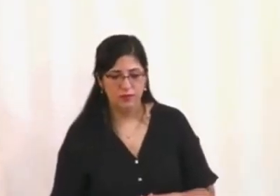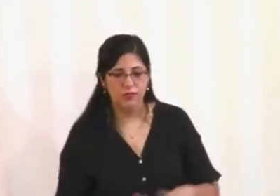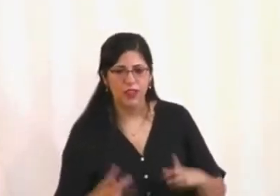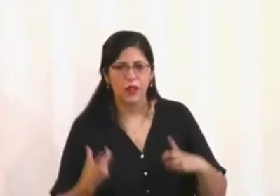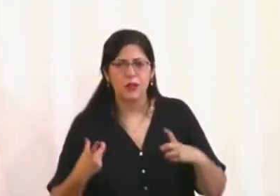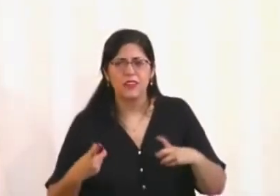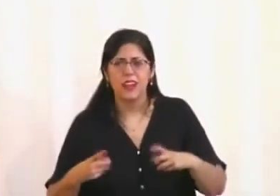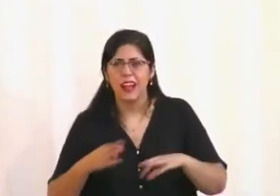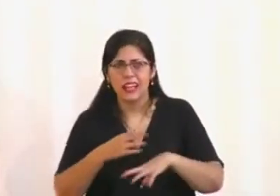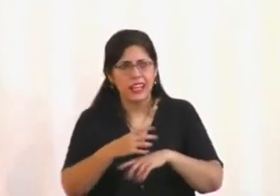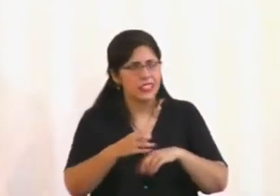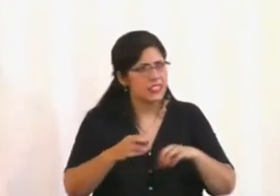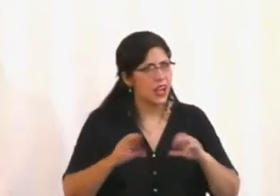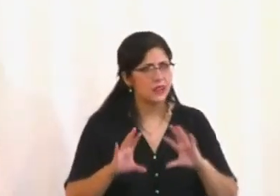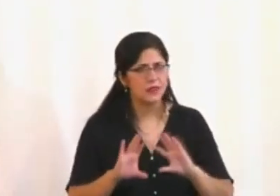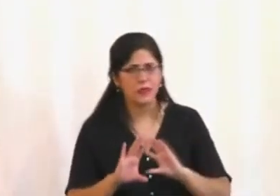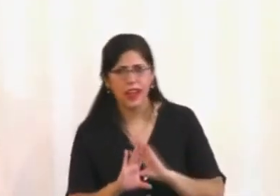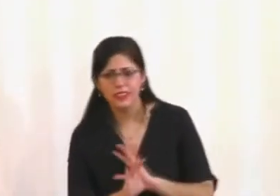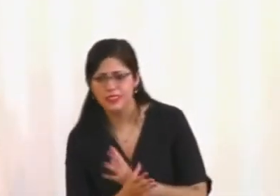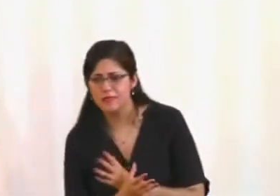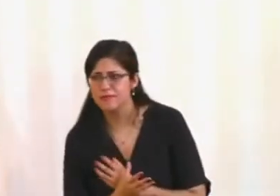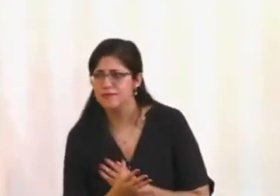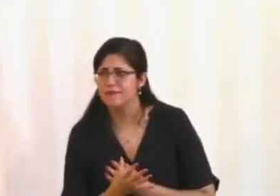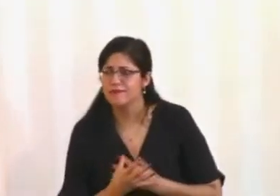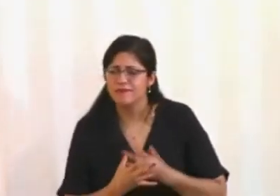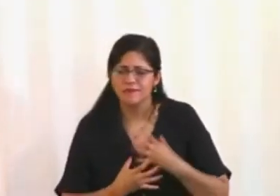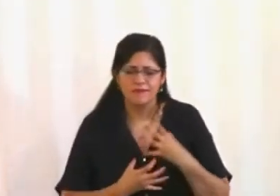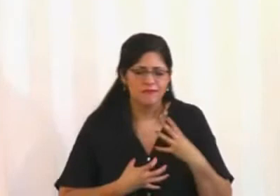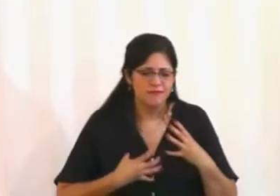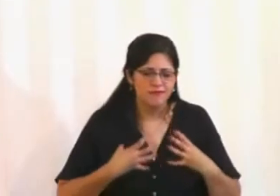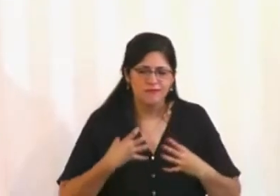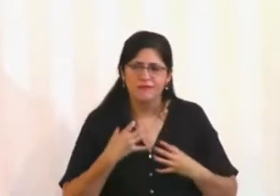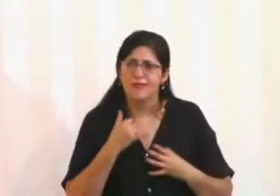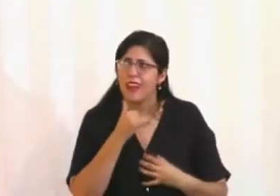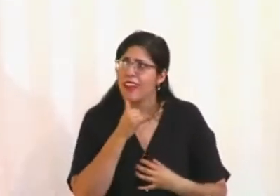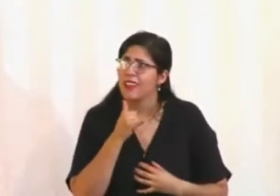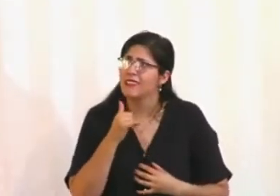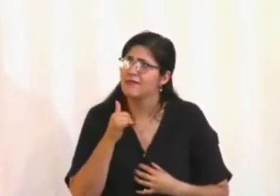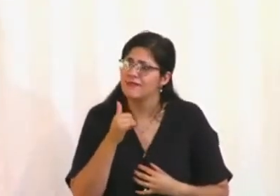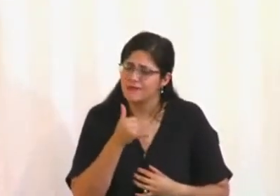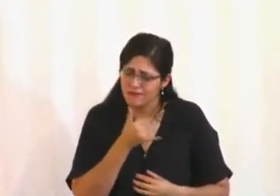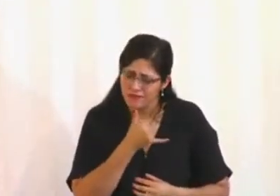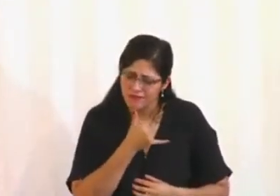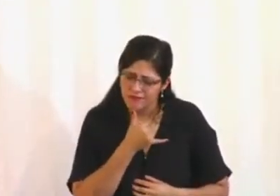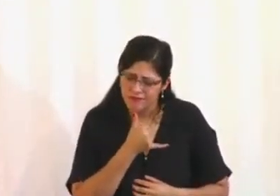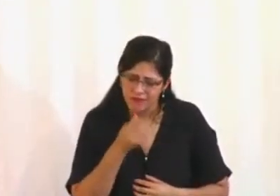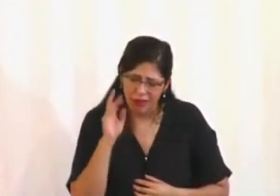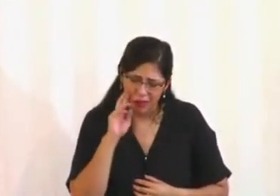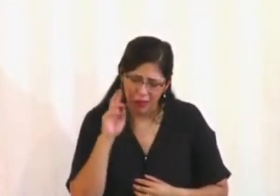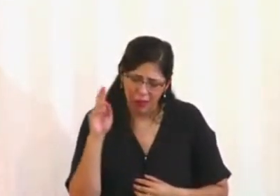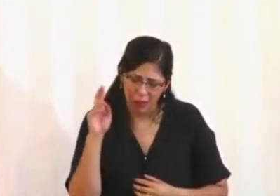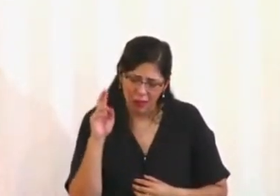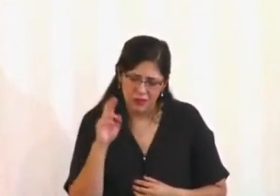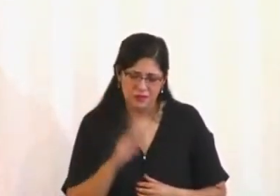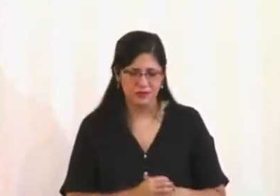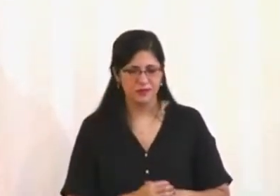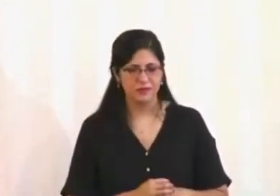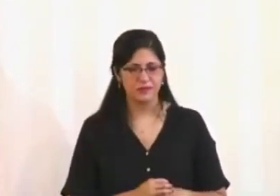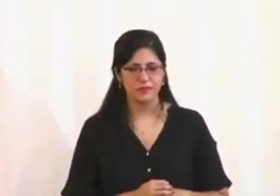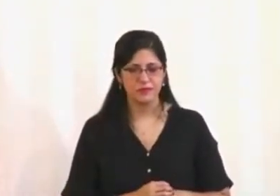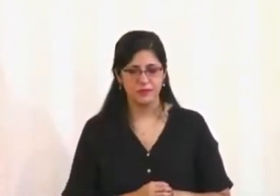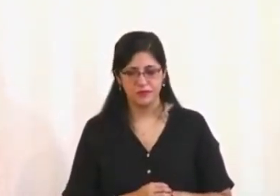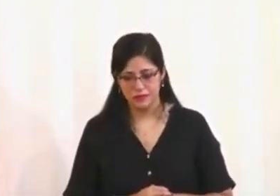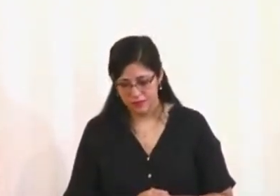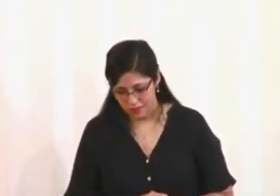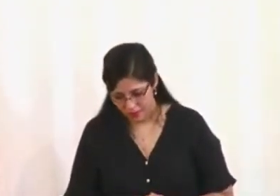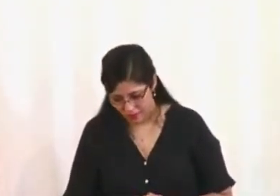lamentar-se. E ele vai falar, e você já acompanhou, mas eu quero chamar a sua atenção mais uma vez para o texto. Quando diz aí a palavra de Deus,